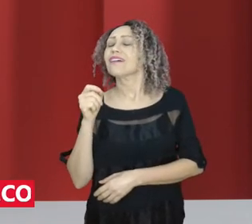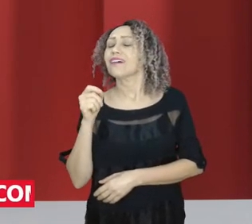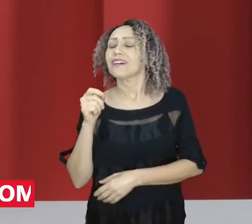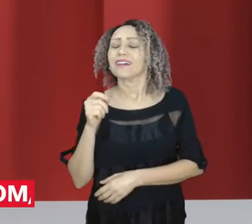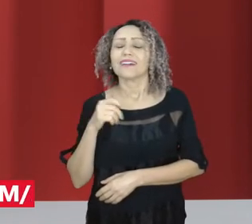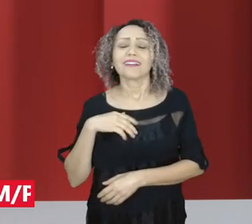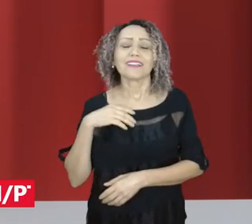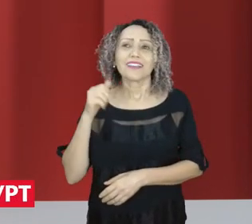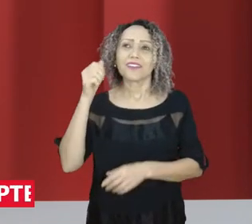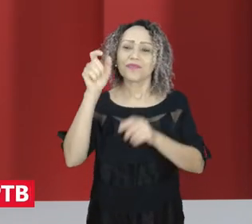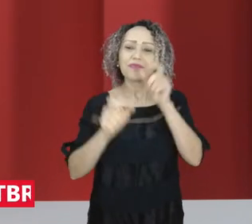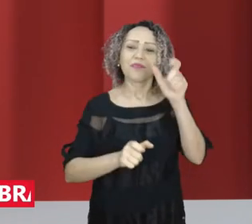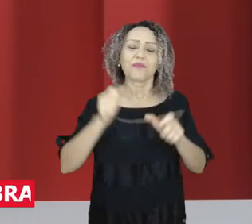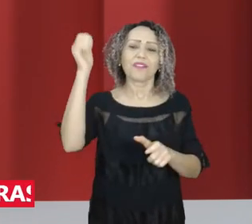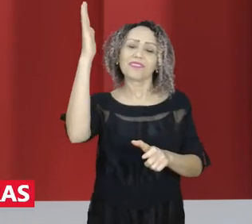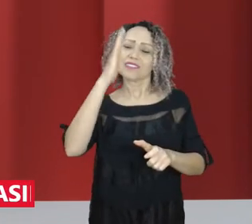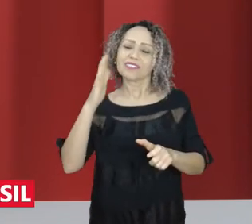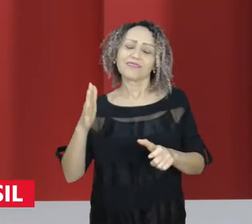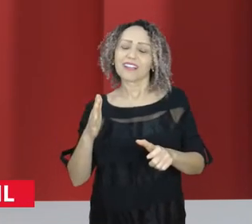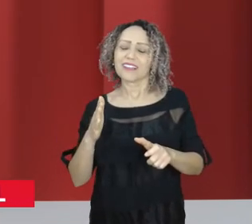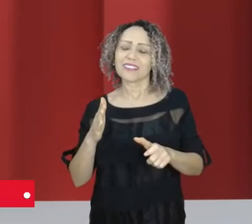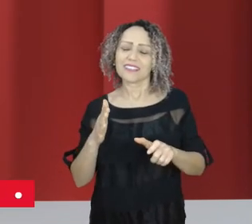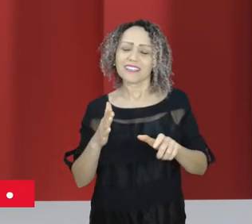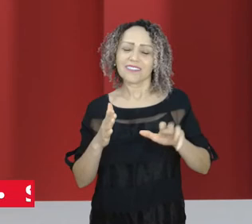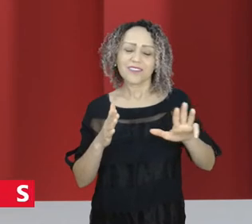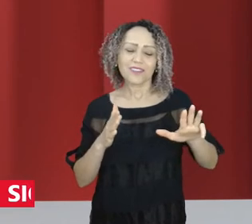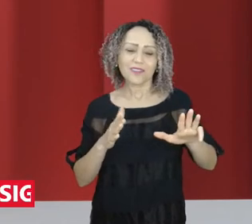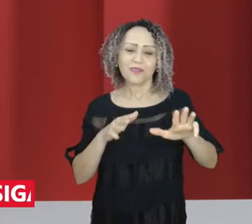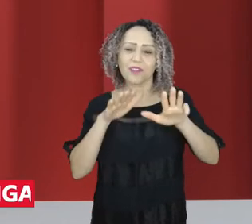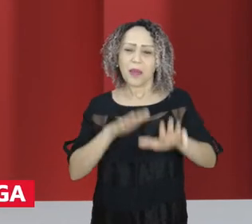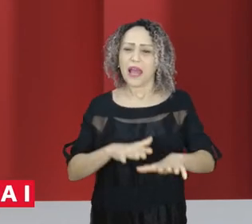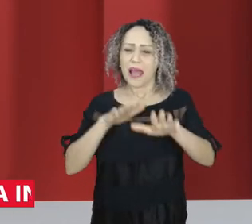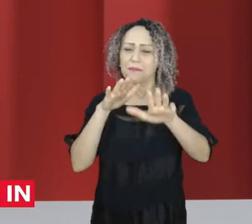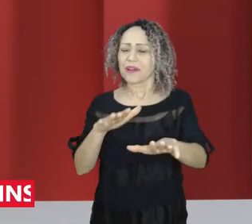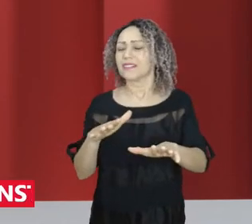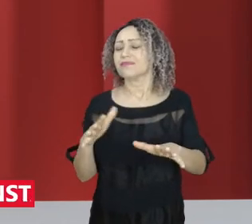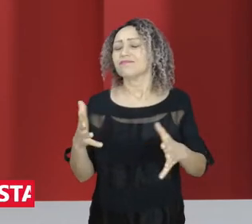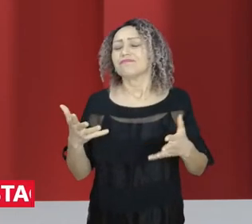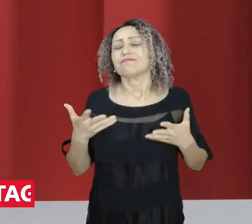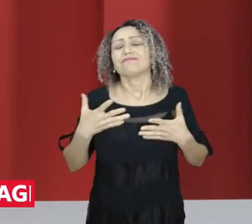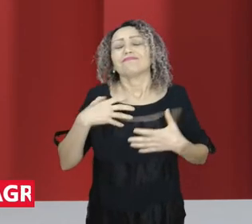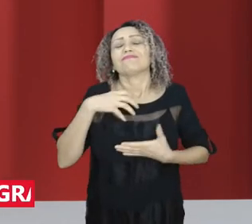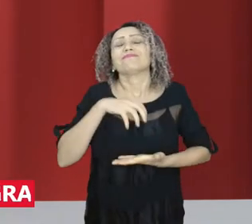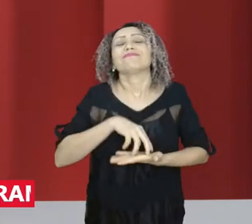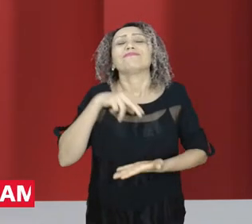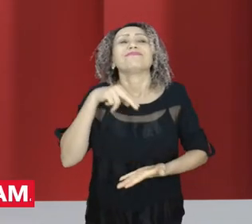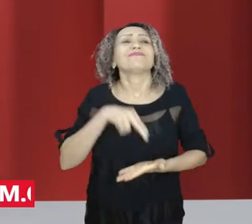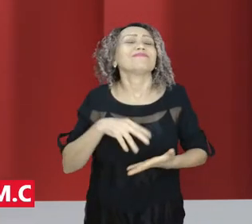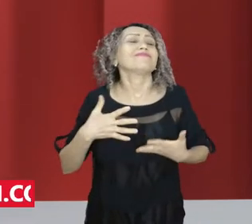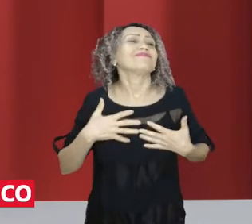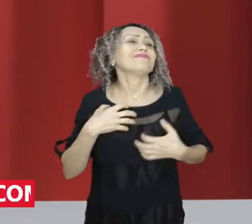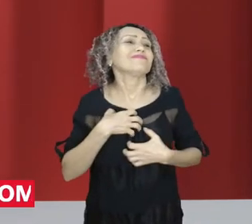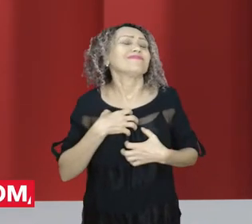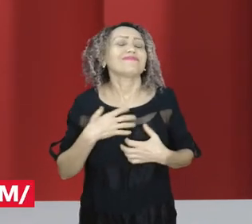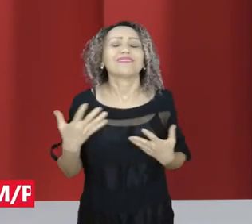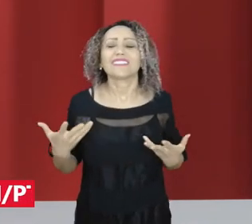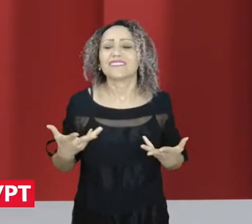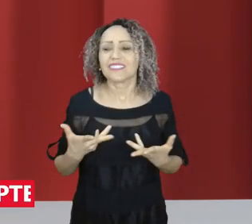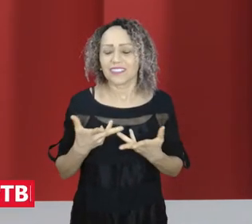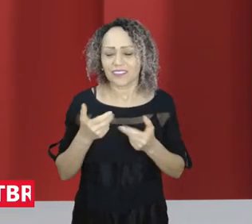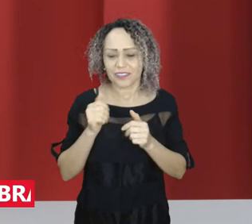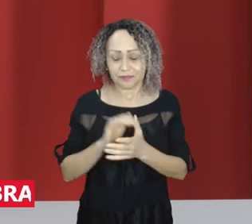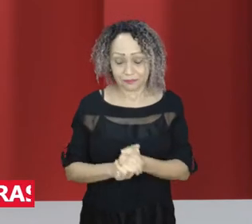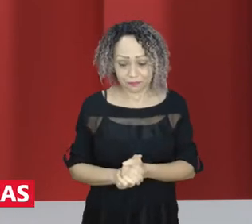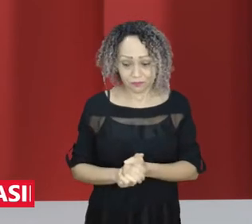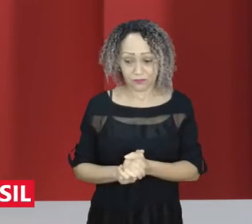do presidente Lula. É, não se esqueça, use a estratégia que eu estou usando. Peça votos para o Lula 13 em todos os locais